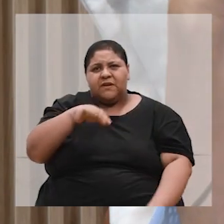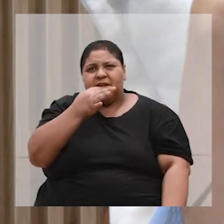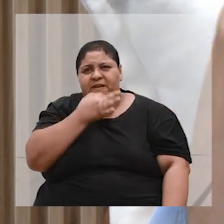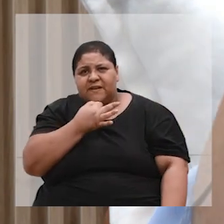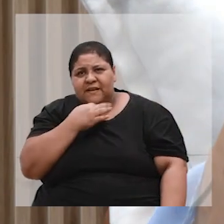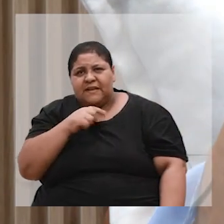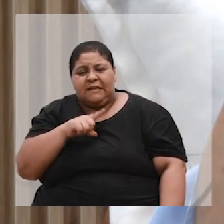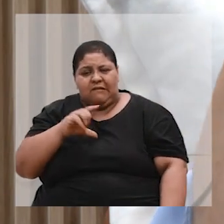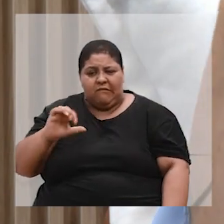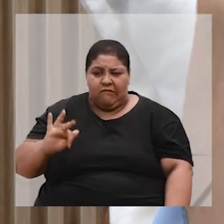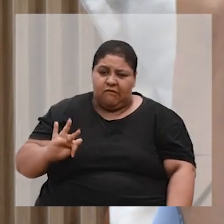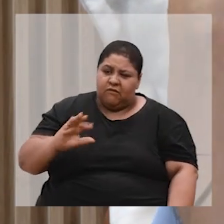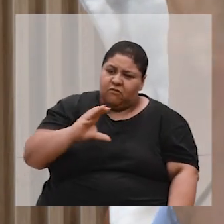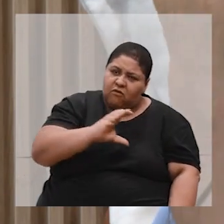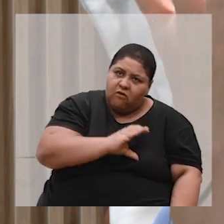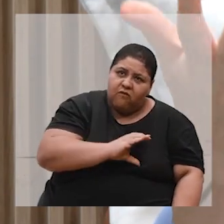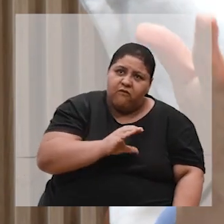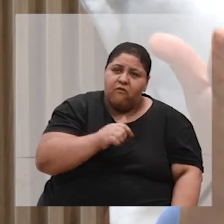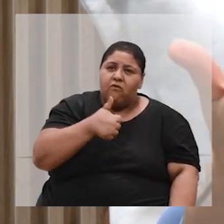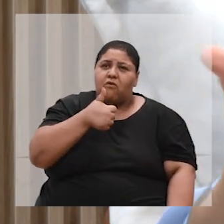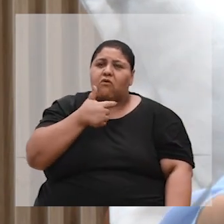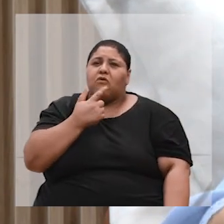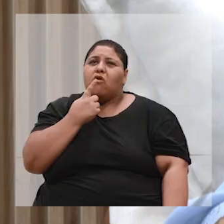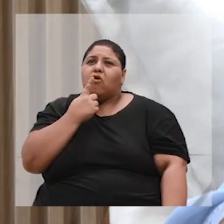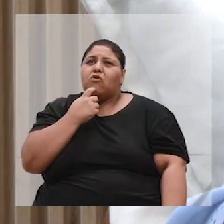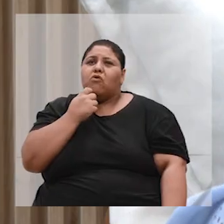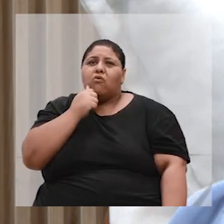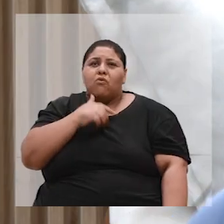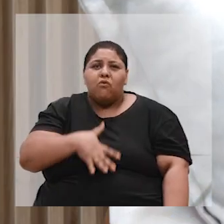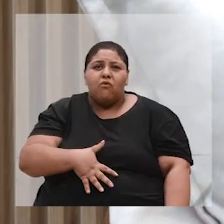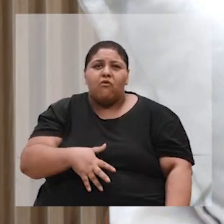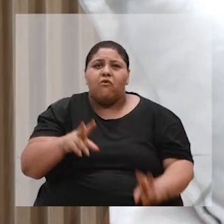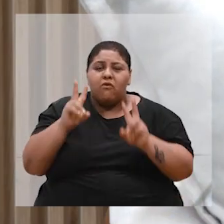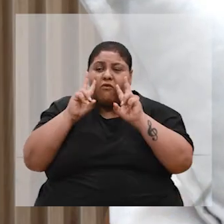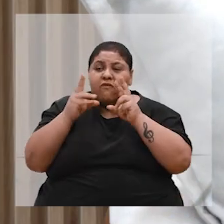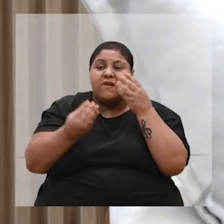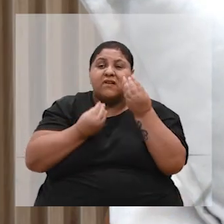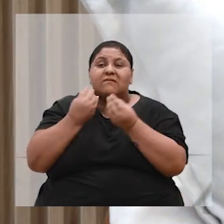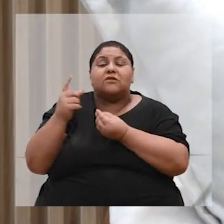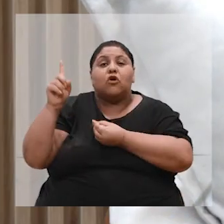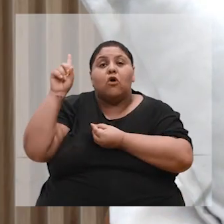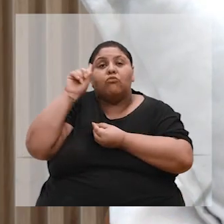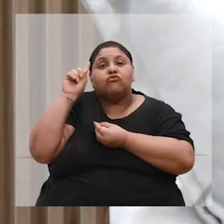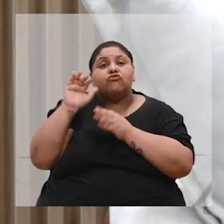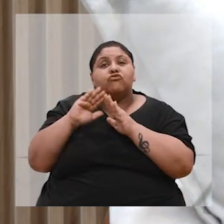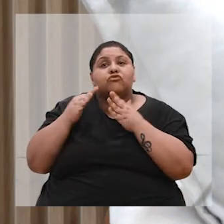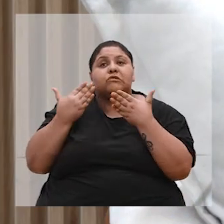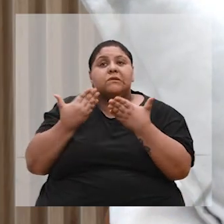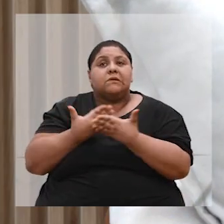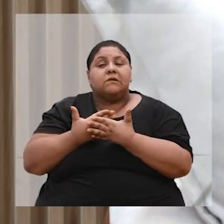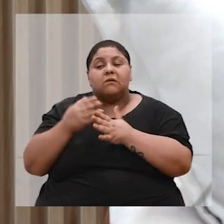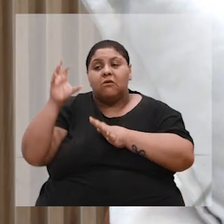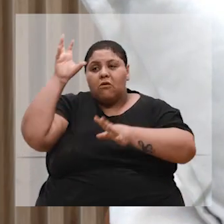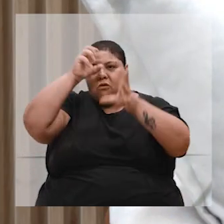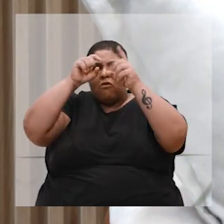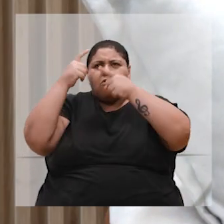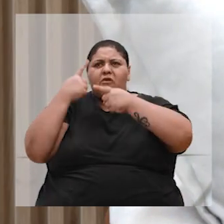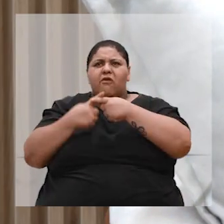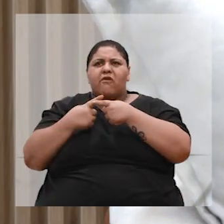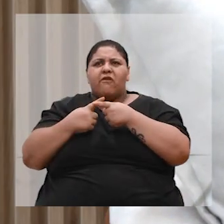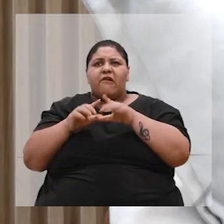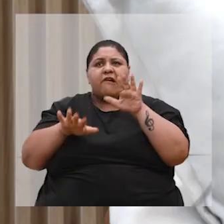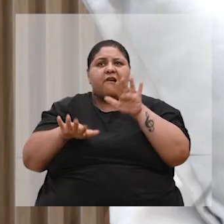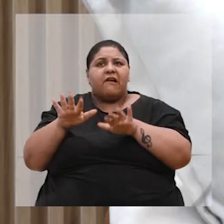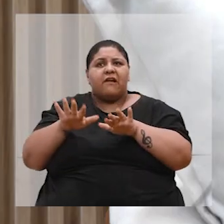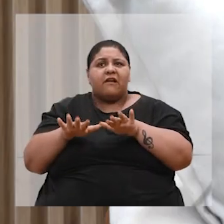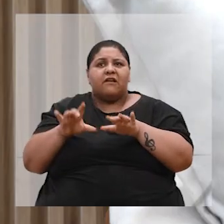gente esteve em Flores da Cunha, a gente esteve no Cristóvão, vendo como é que é o cotidiano da escola para aprender, porque por